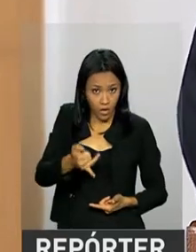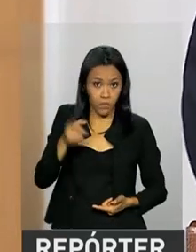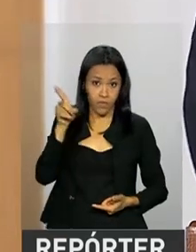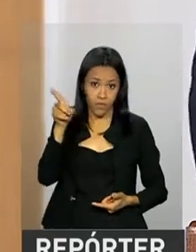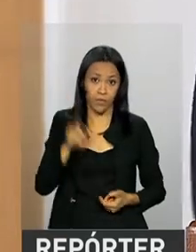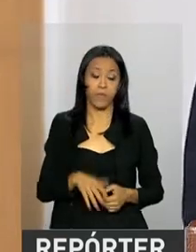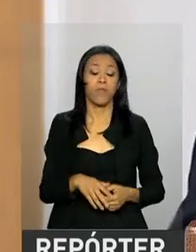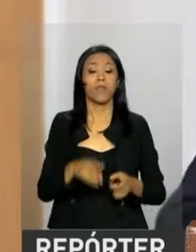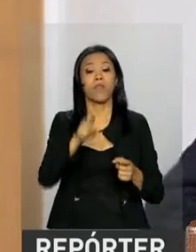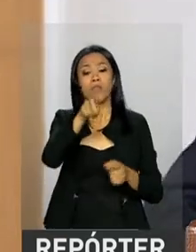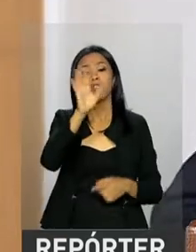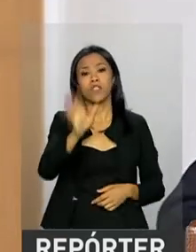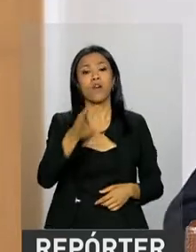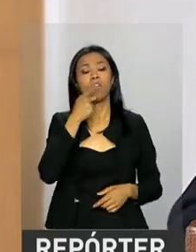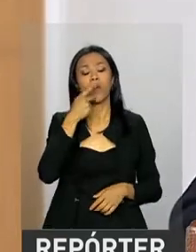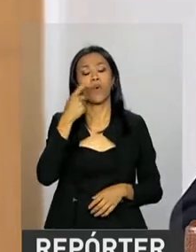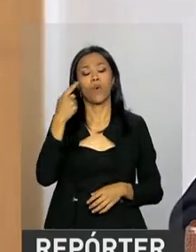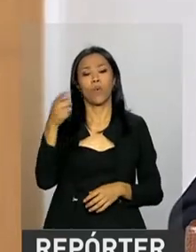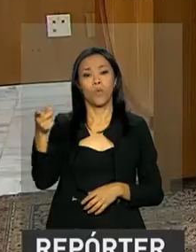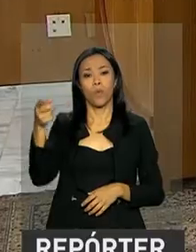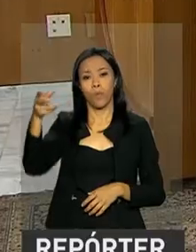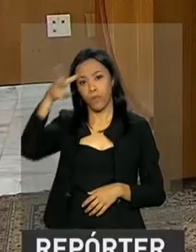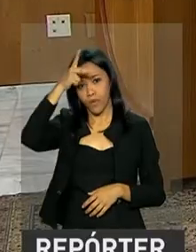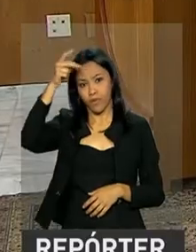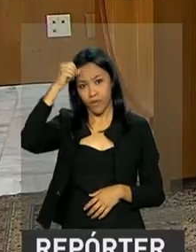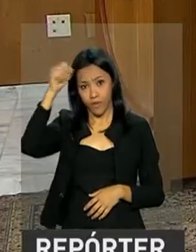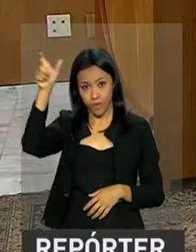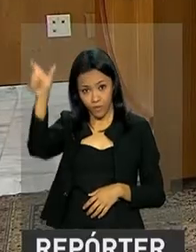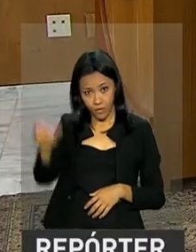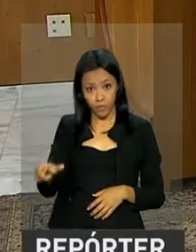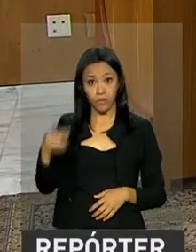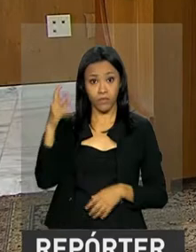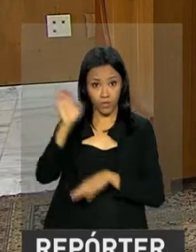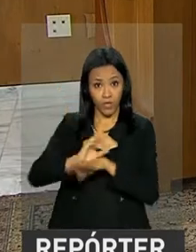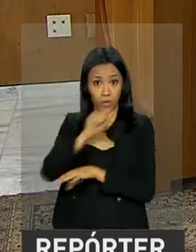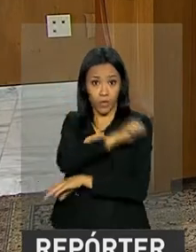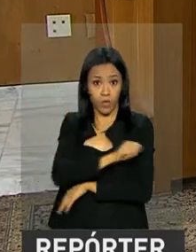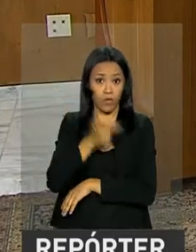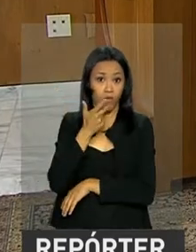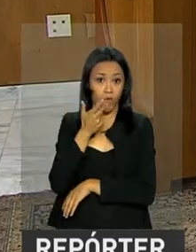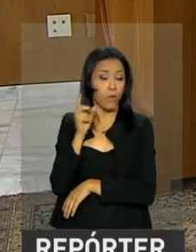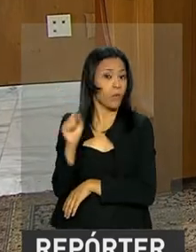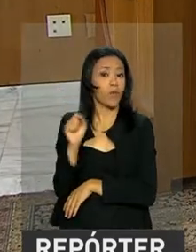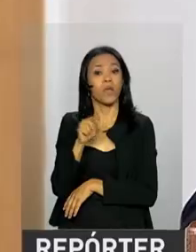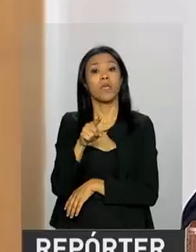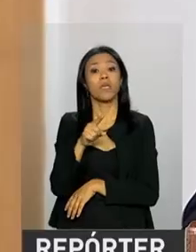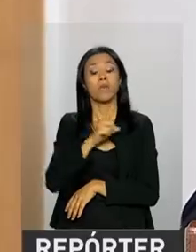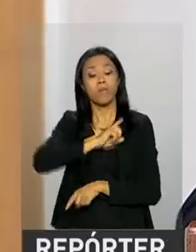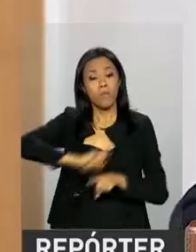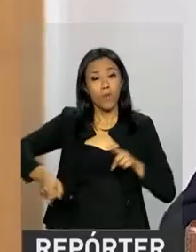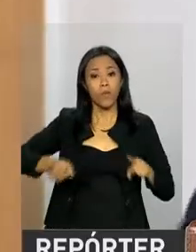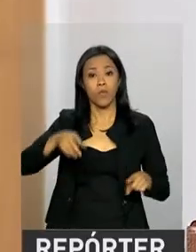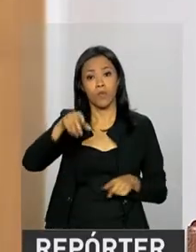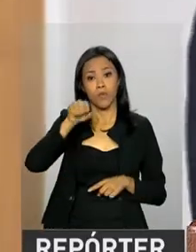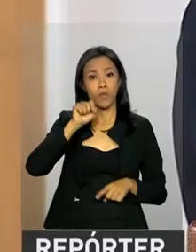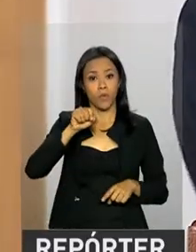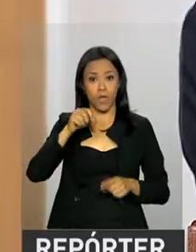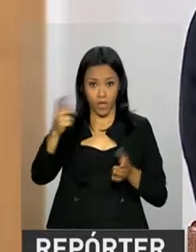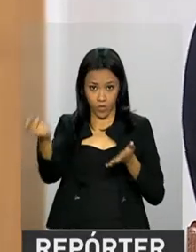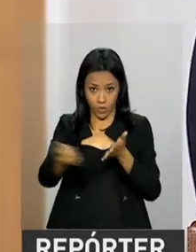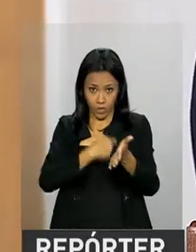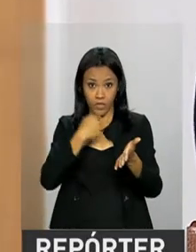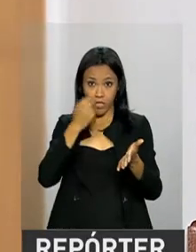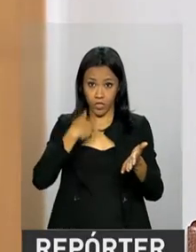projeto mencionado pelo prefeito Marcelo Crivella, que impede o uso de armas de